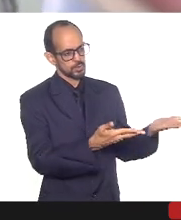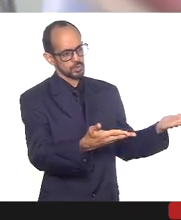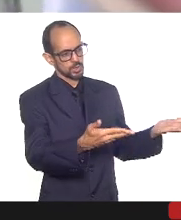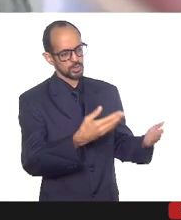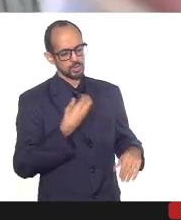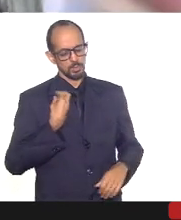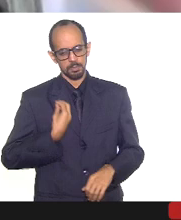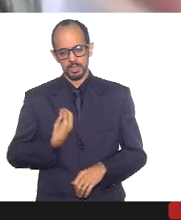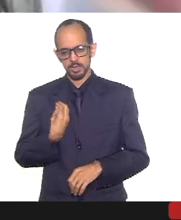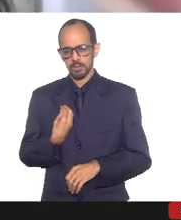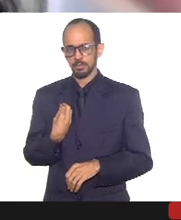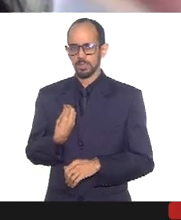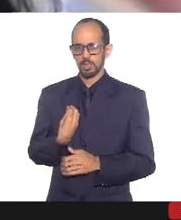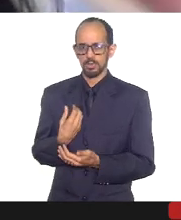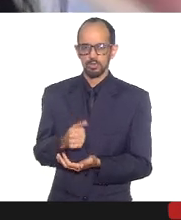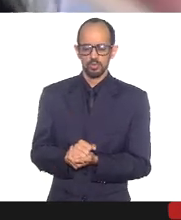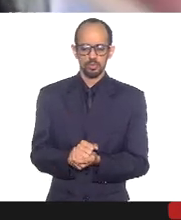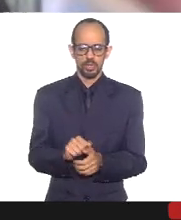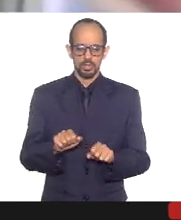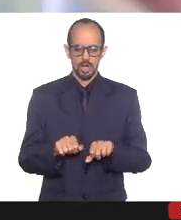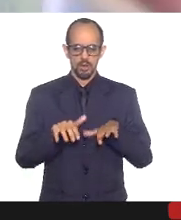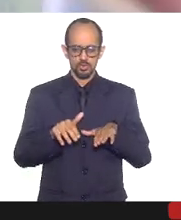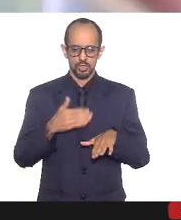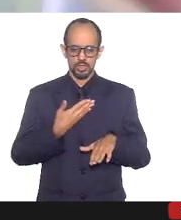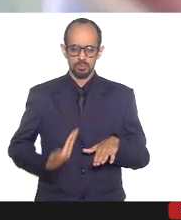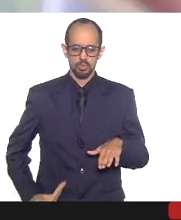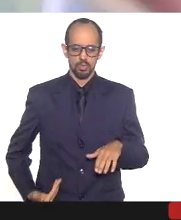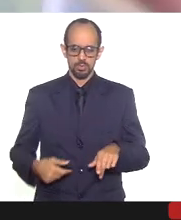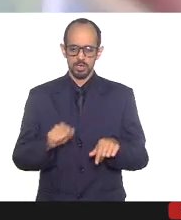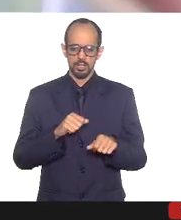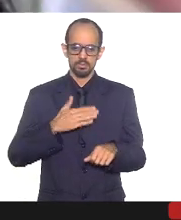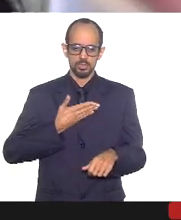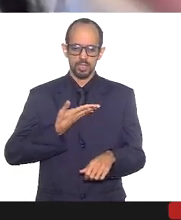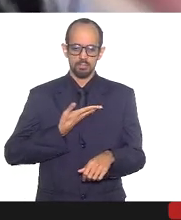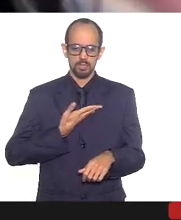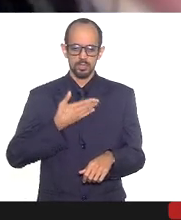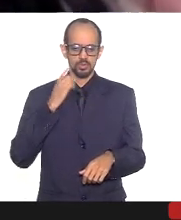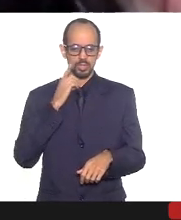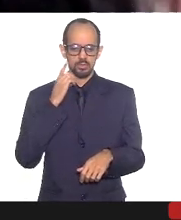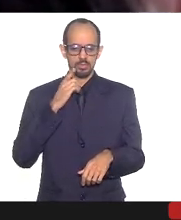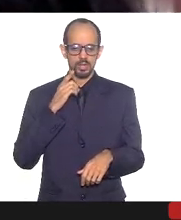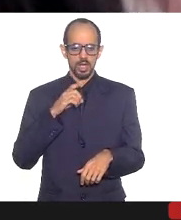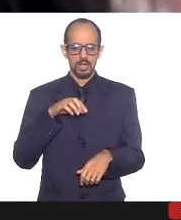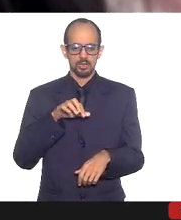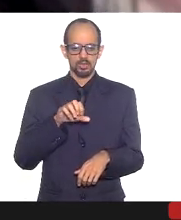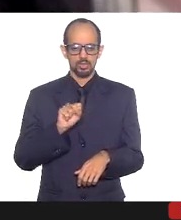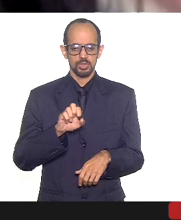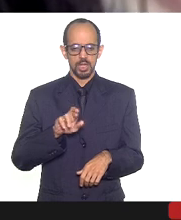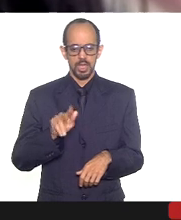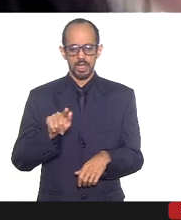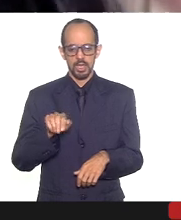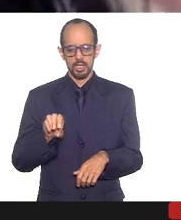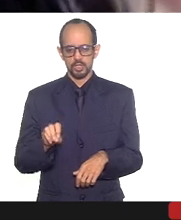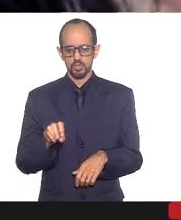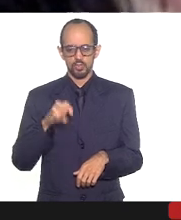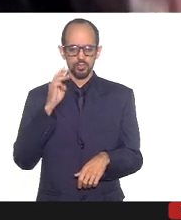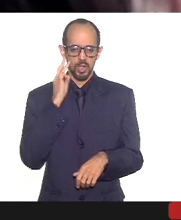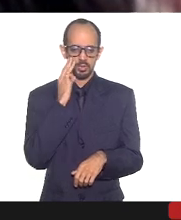desta audiência pública, meus amigos deputados, deputado Sérgio Fernandes, deputado